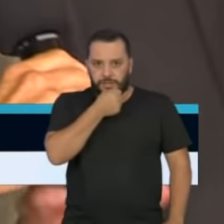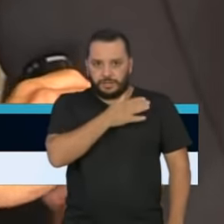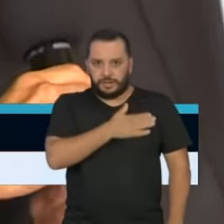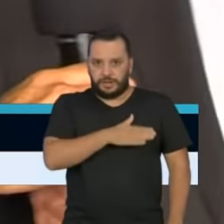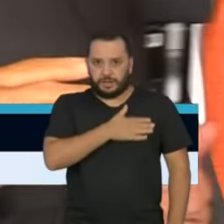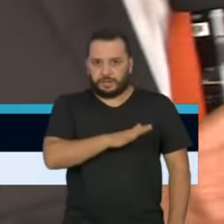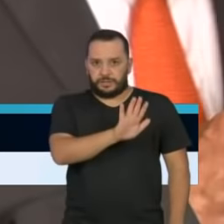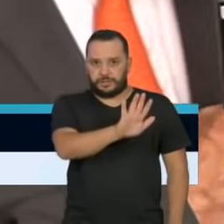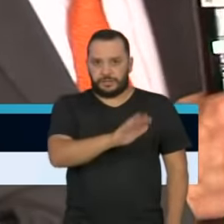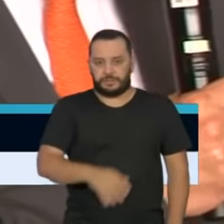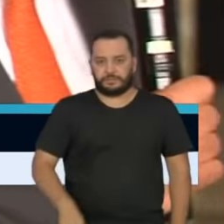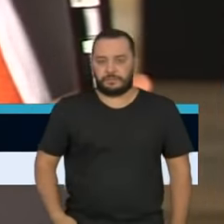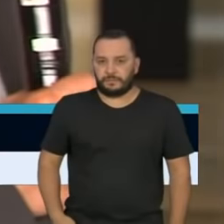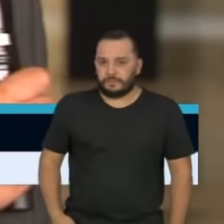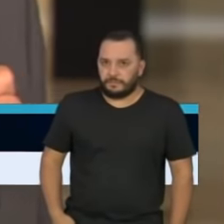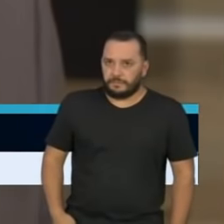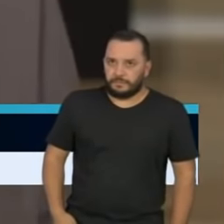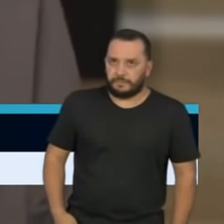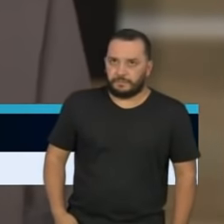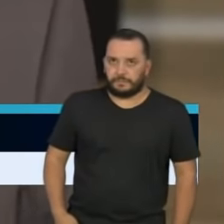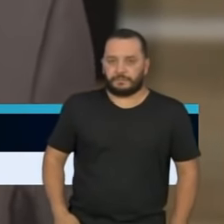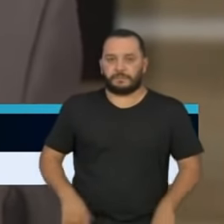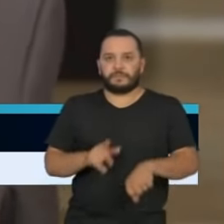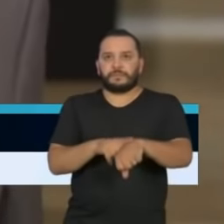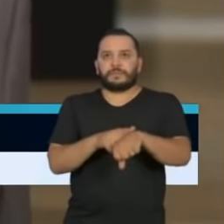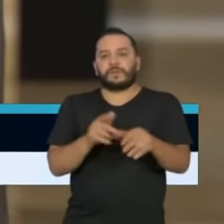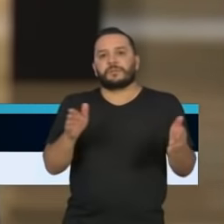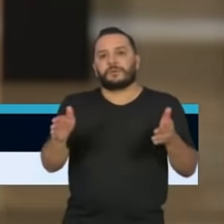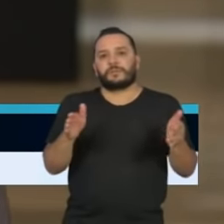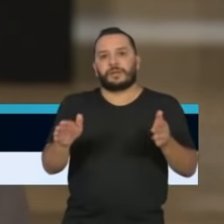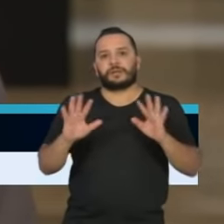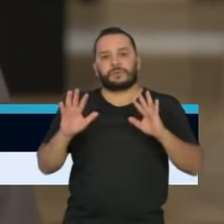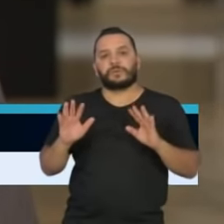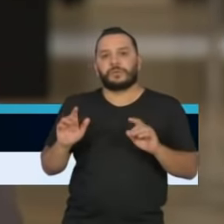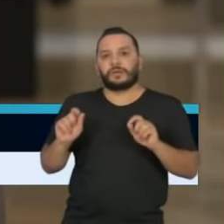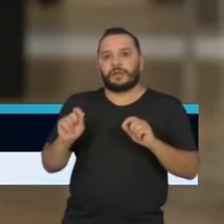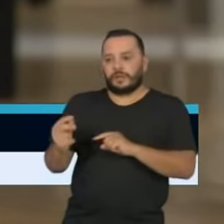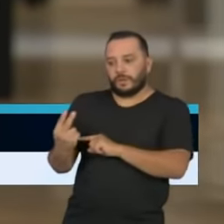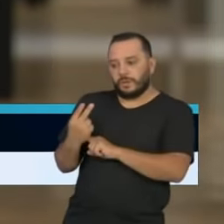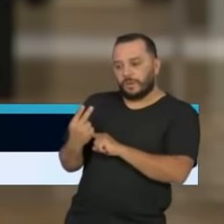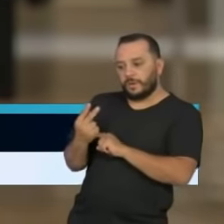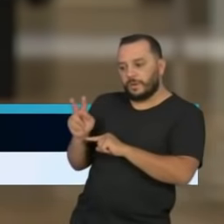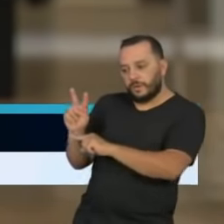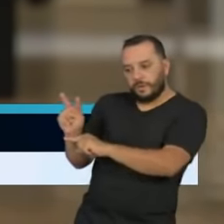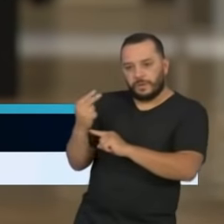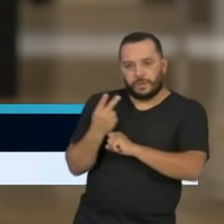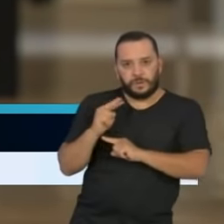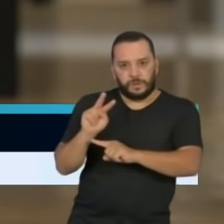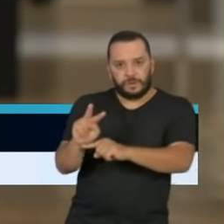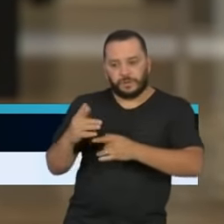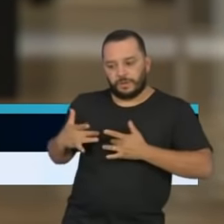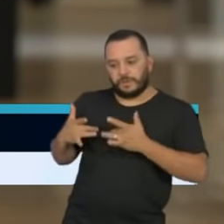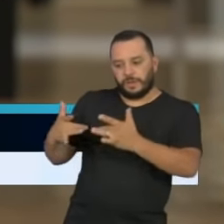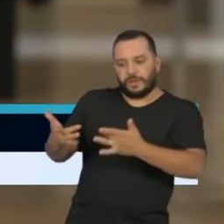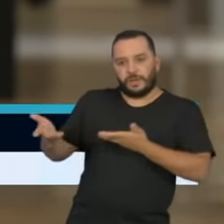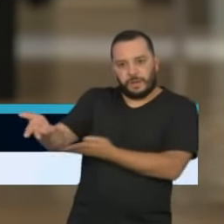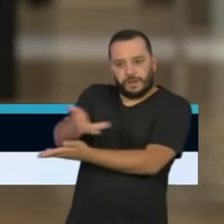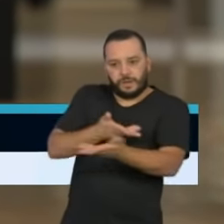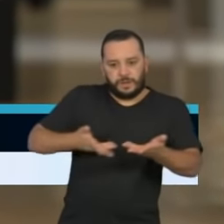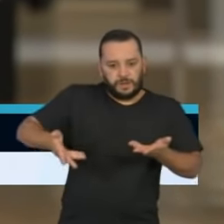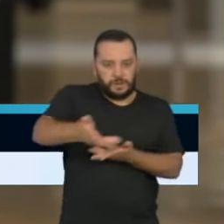Uipe. É o momento de um cuidar do outro, é o momento de solidariedade. Então,